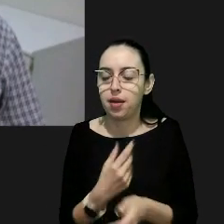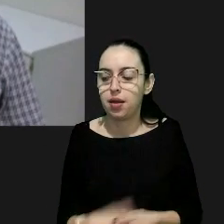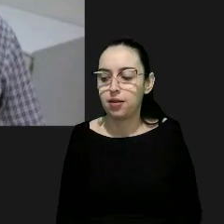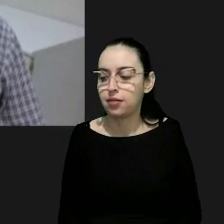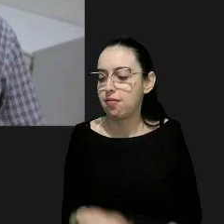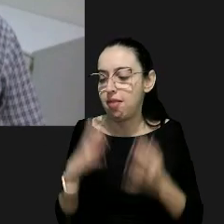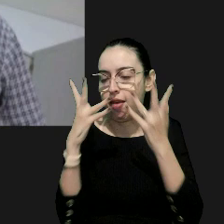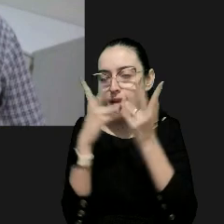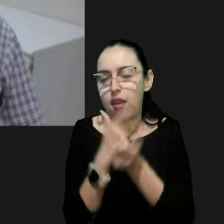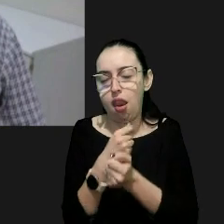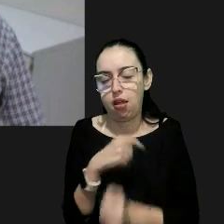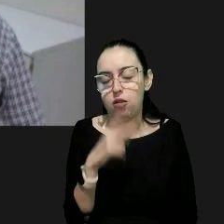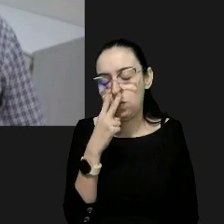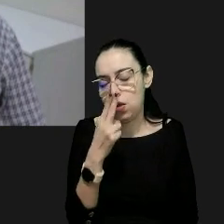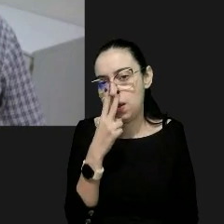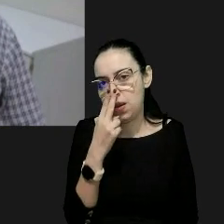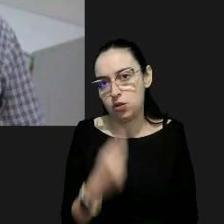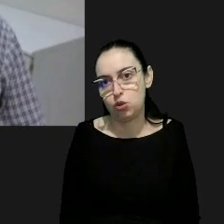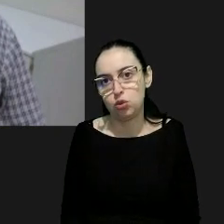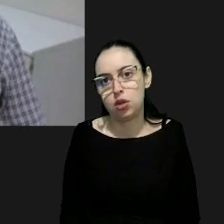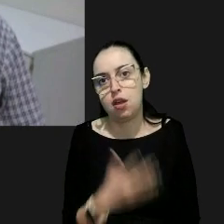eu acho linda.